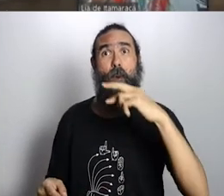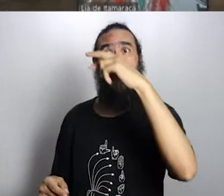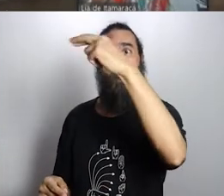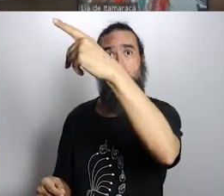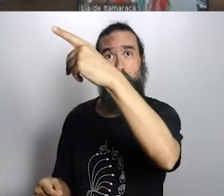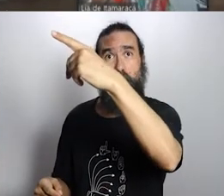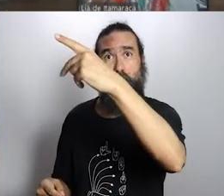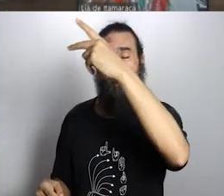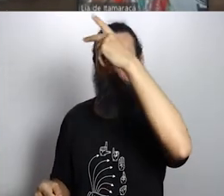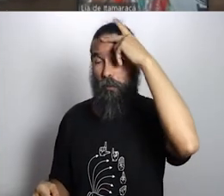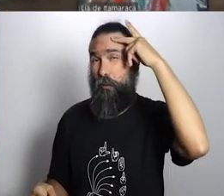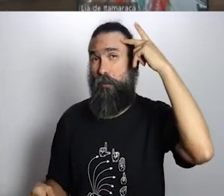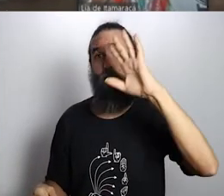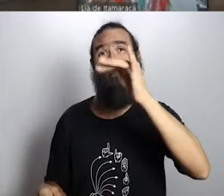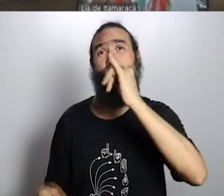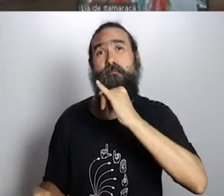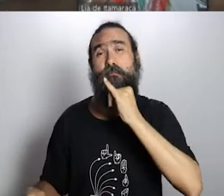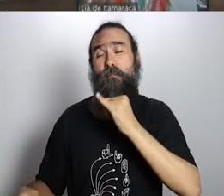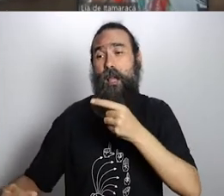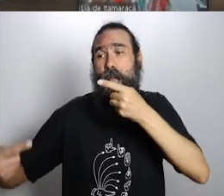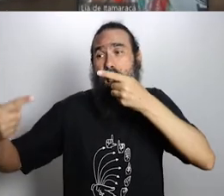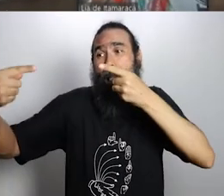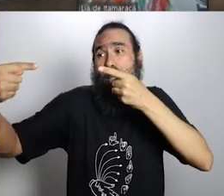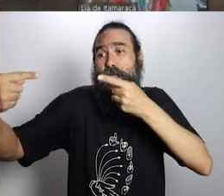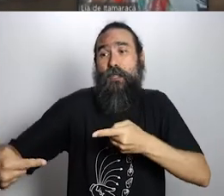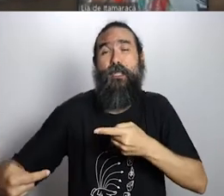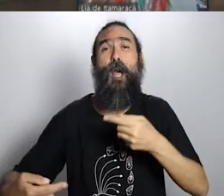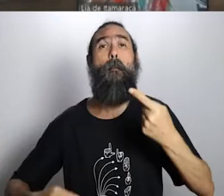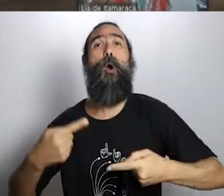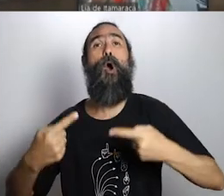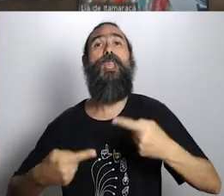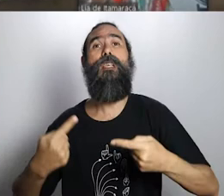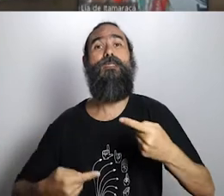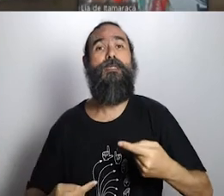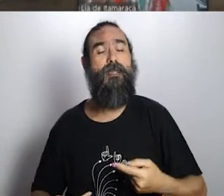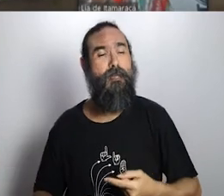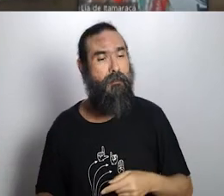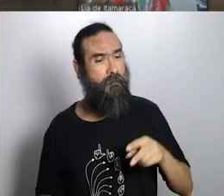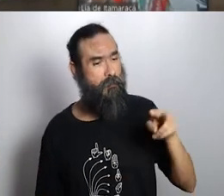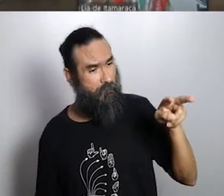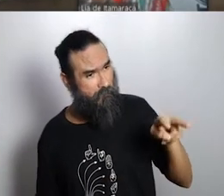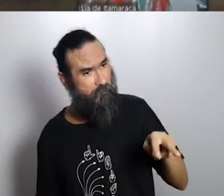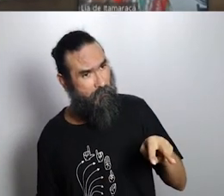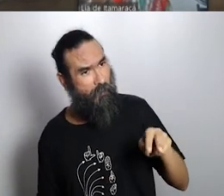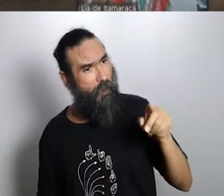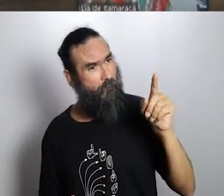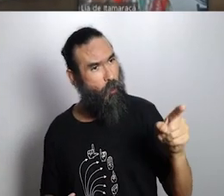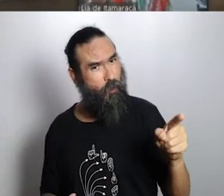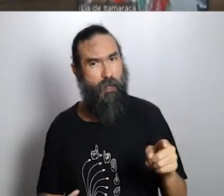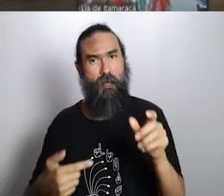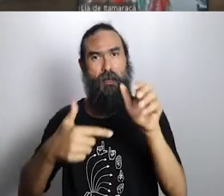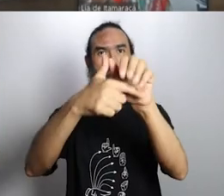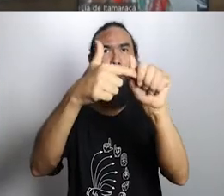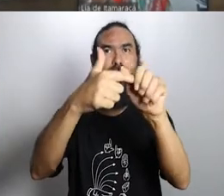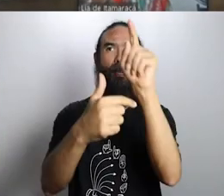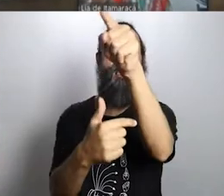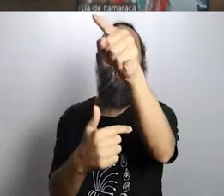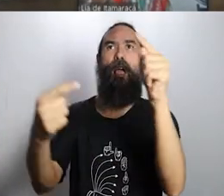possibilidade de ganhar a eleição daqui a 4 anos, carimba você como você é do prefeito